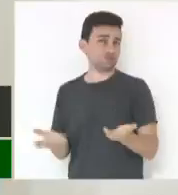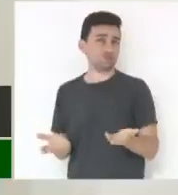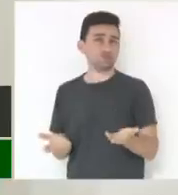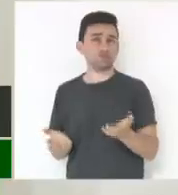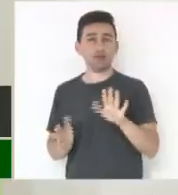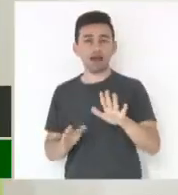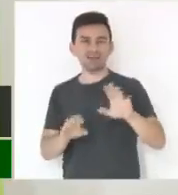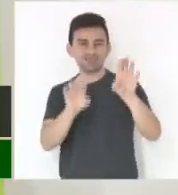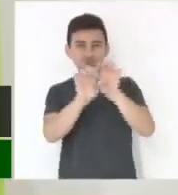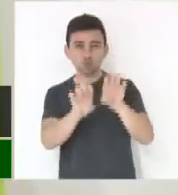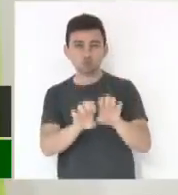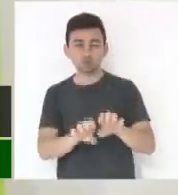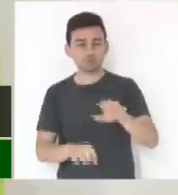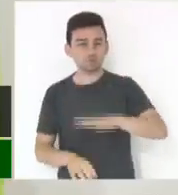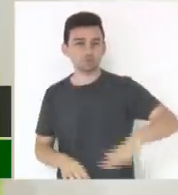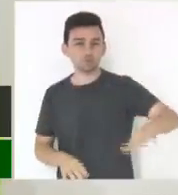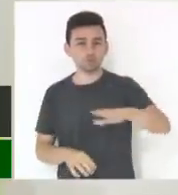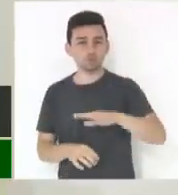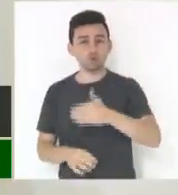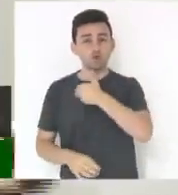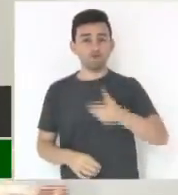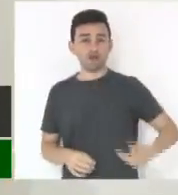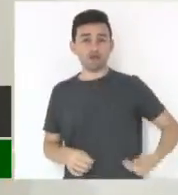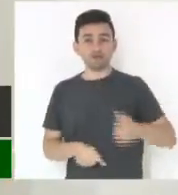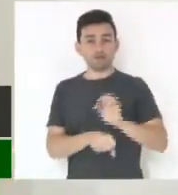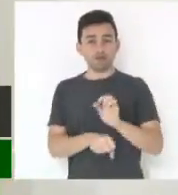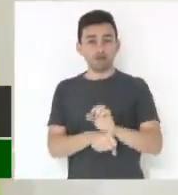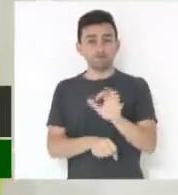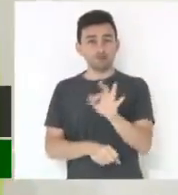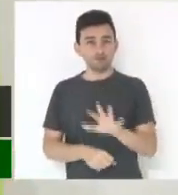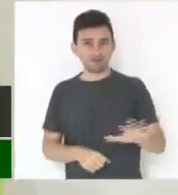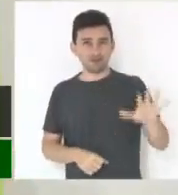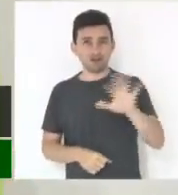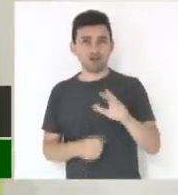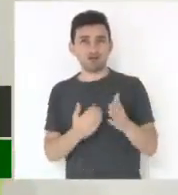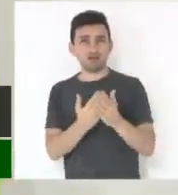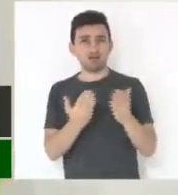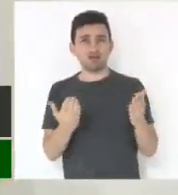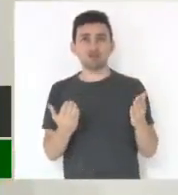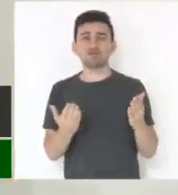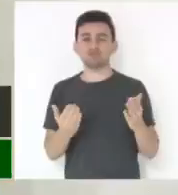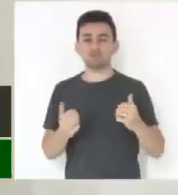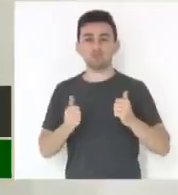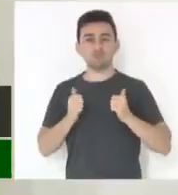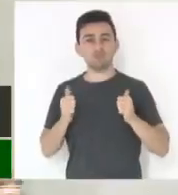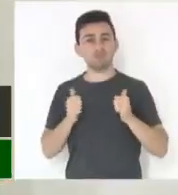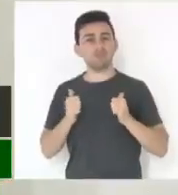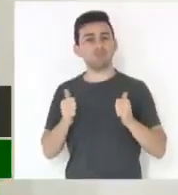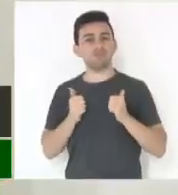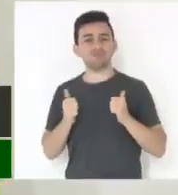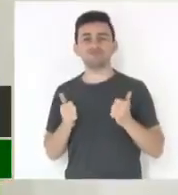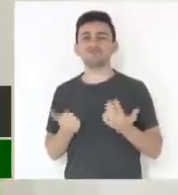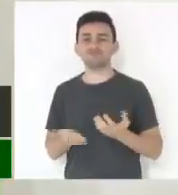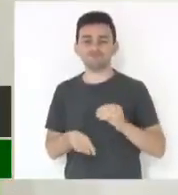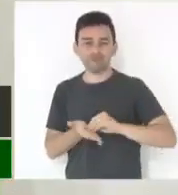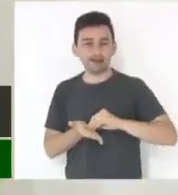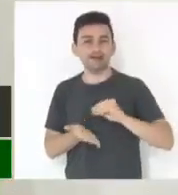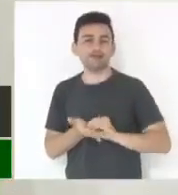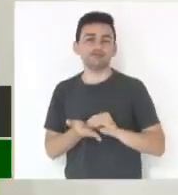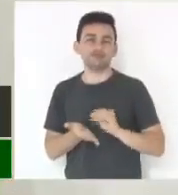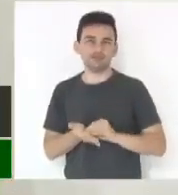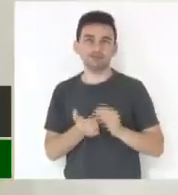de contrapartida do governo estadual e do governo federal, tem ficado, sim, muito a